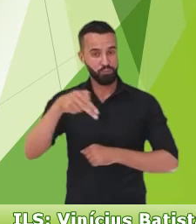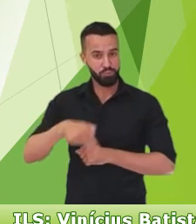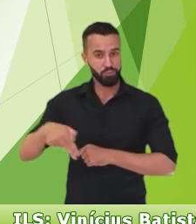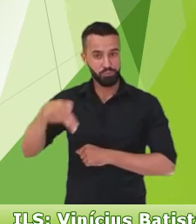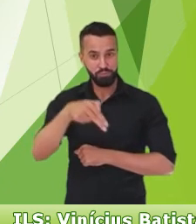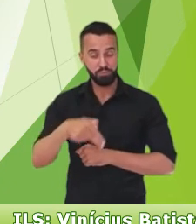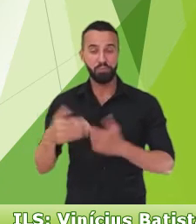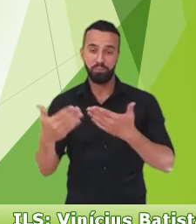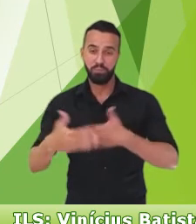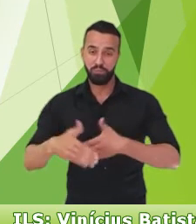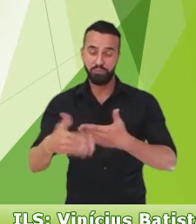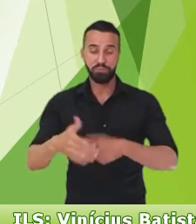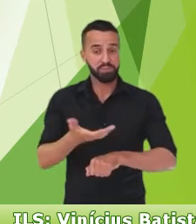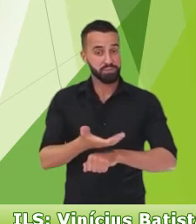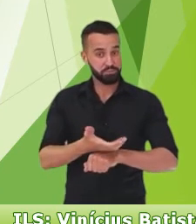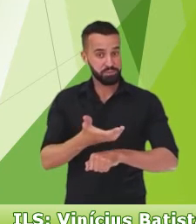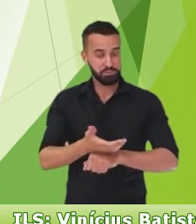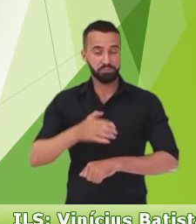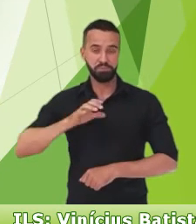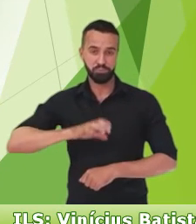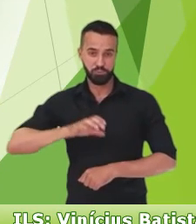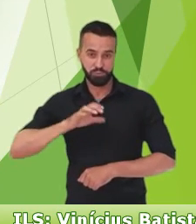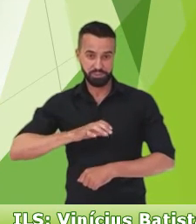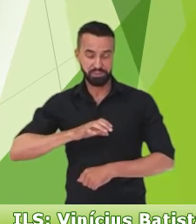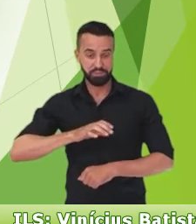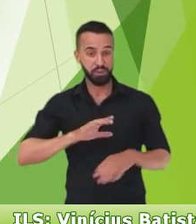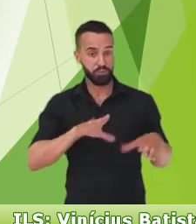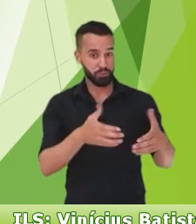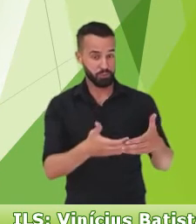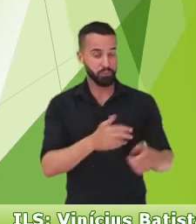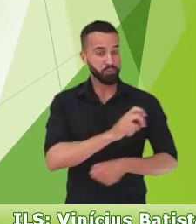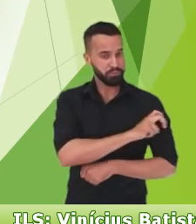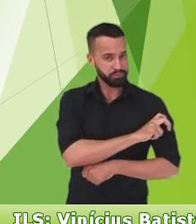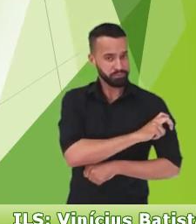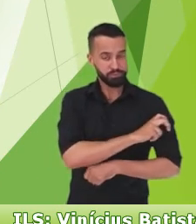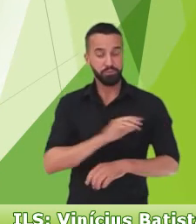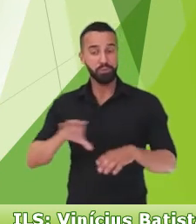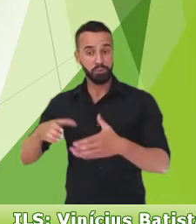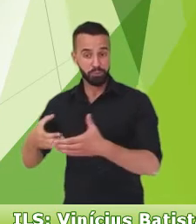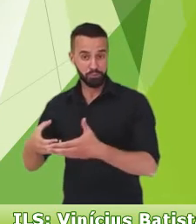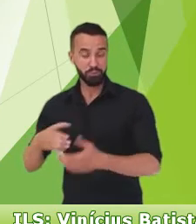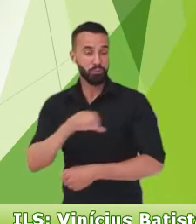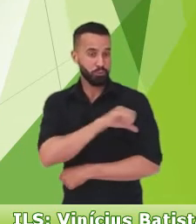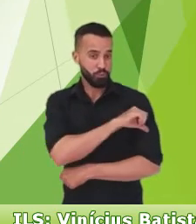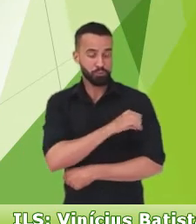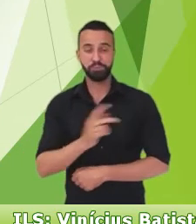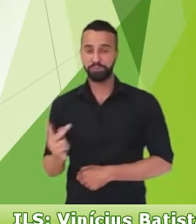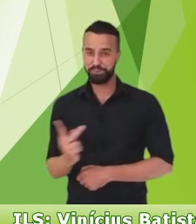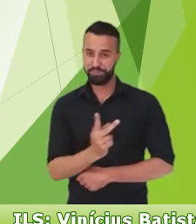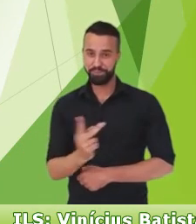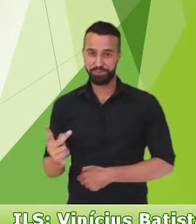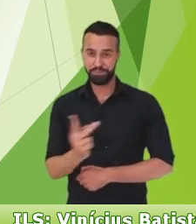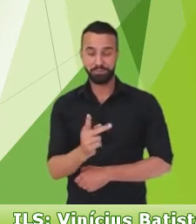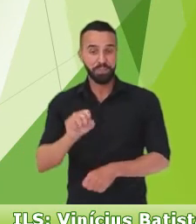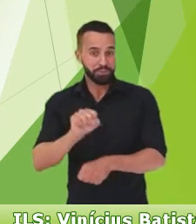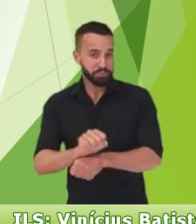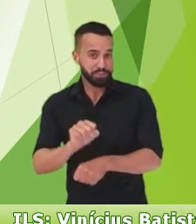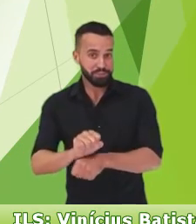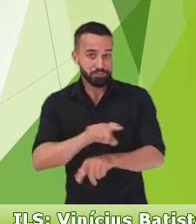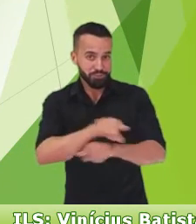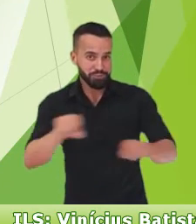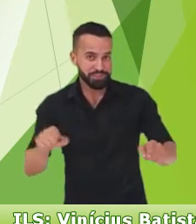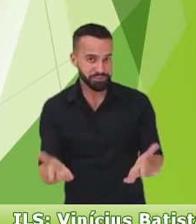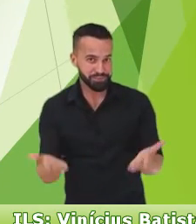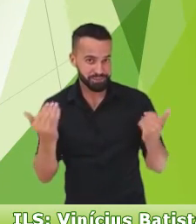língua portuguesa tanto para os quintos anos quanto para os nossos nós esperamos por vocês